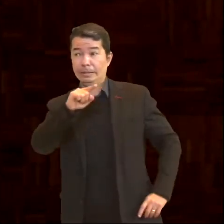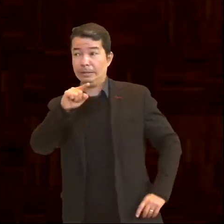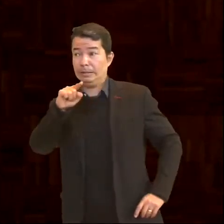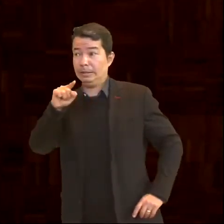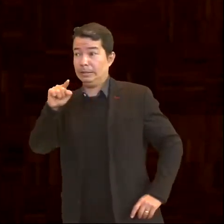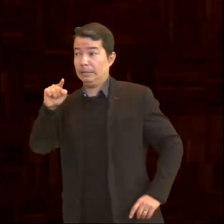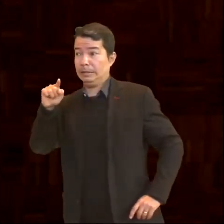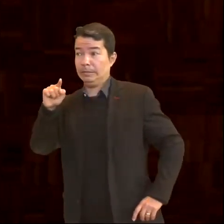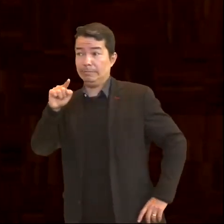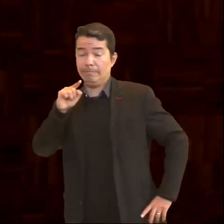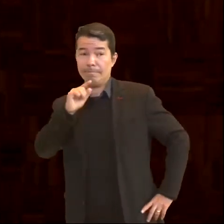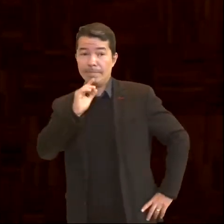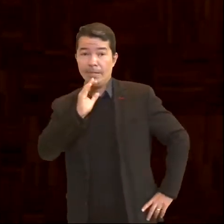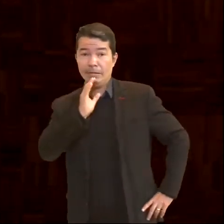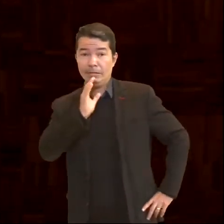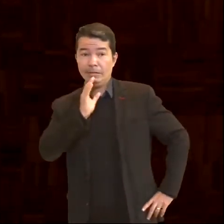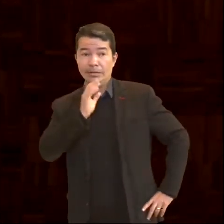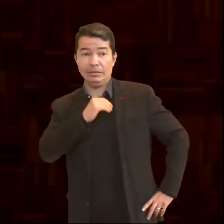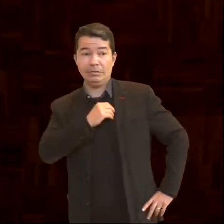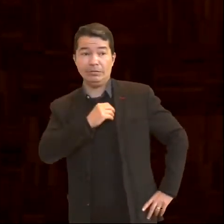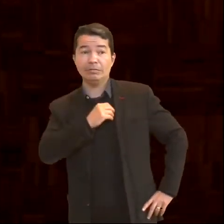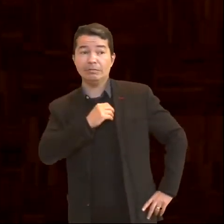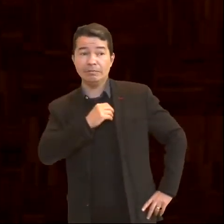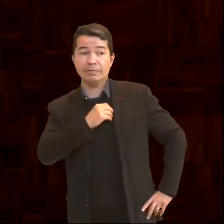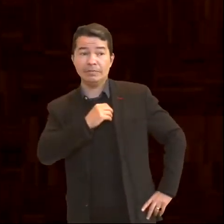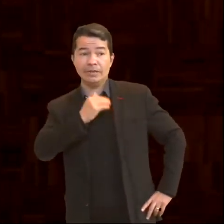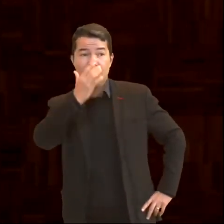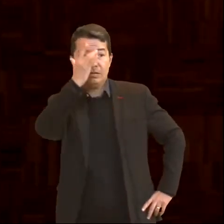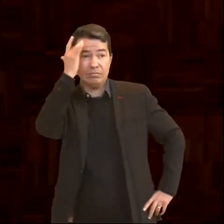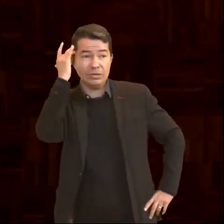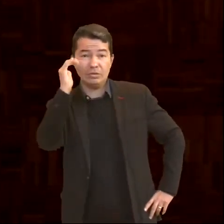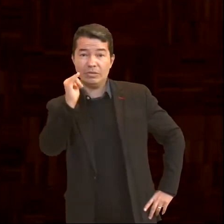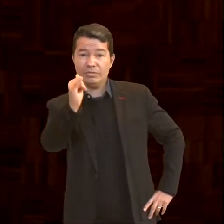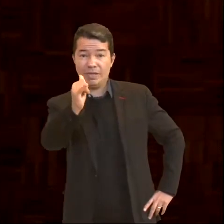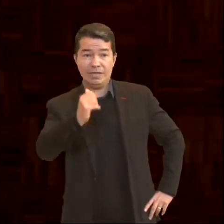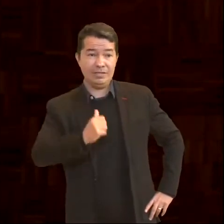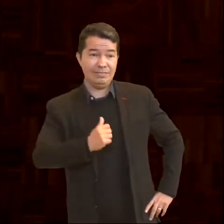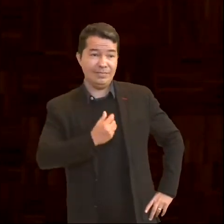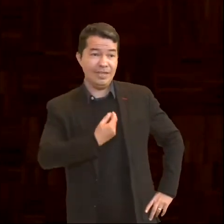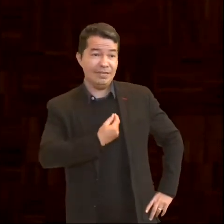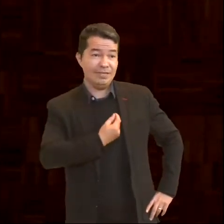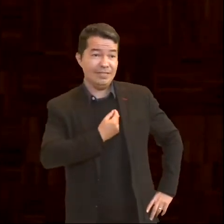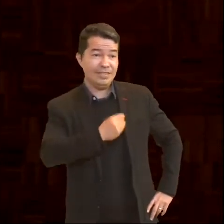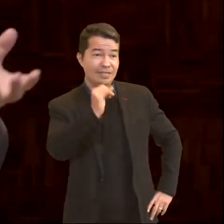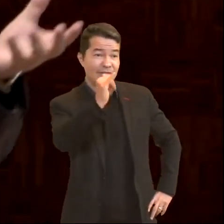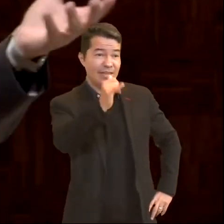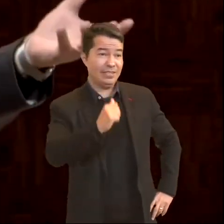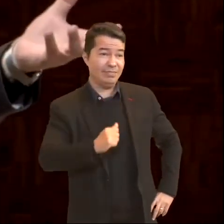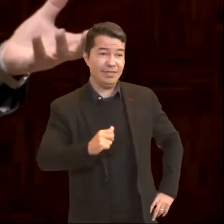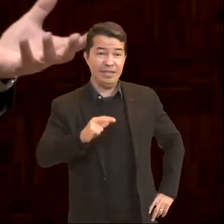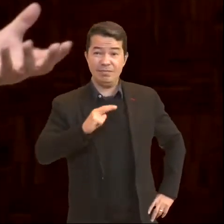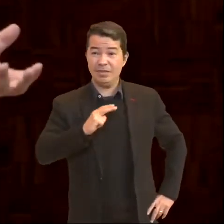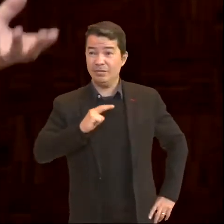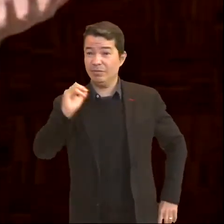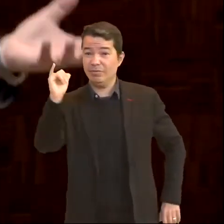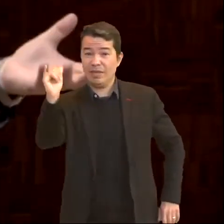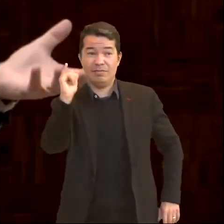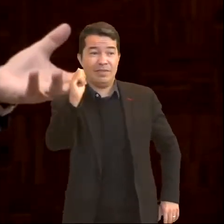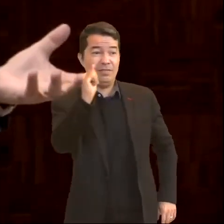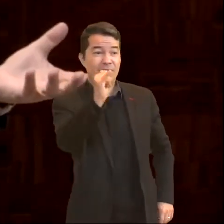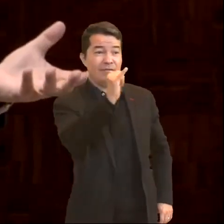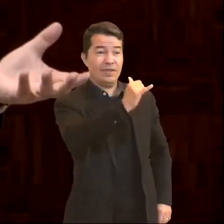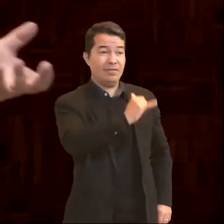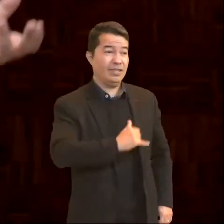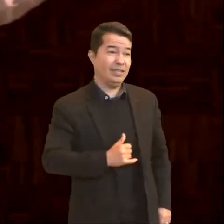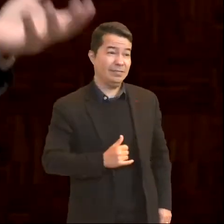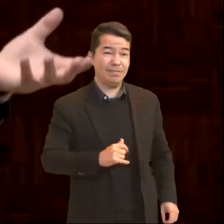A vida está falando, Deus está falando, as pessoas estão falando, dizendo, olha, você está dando trombada, Deus quer